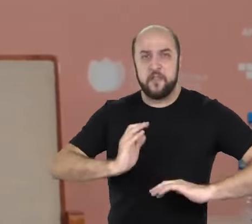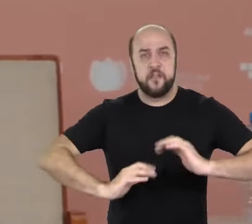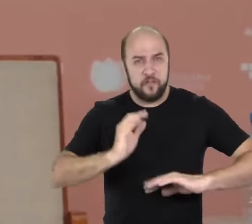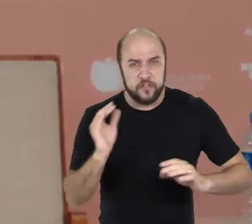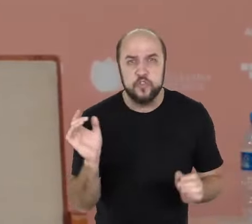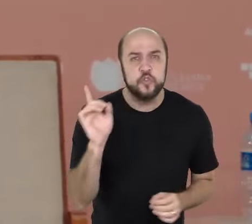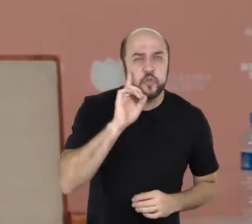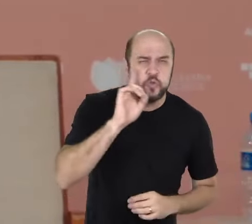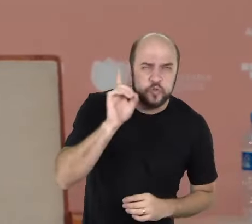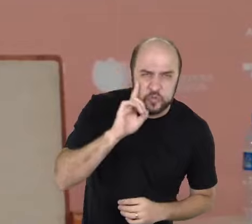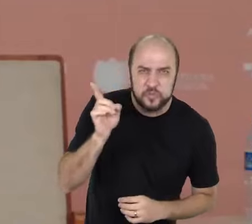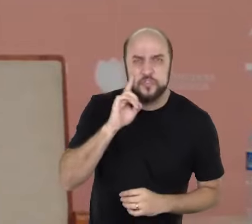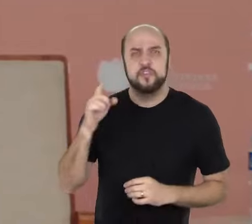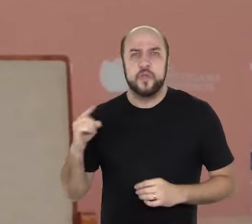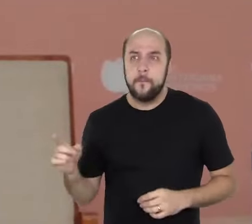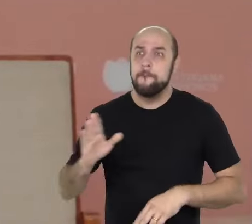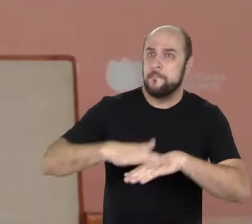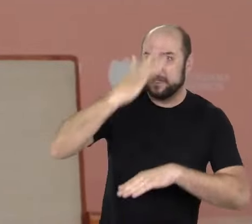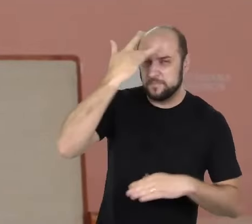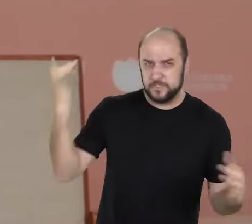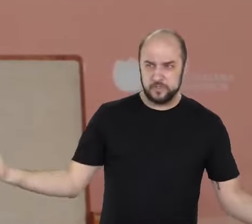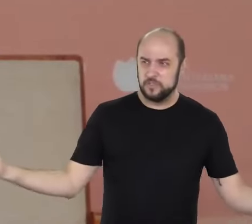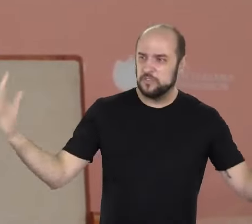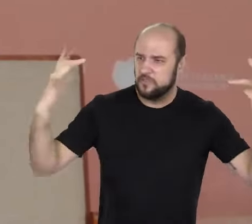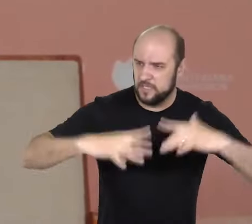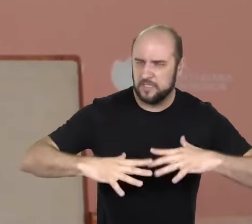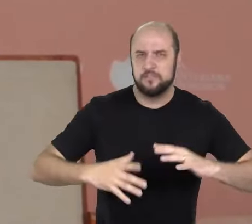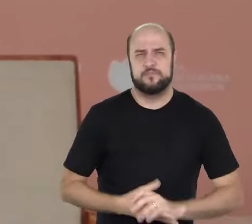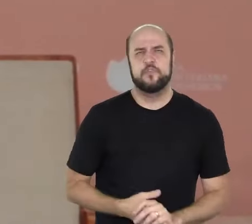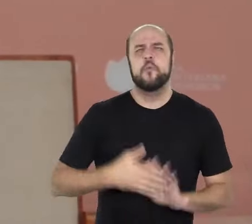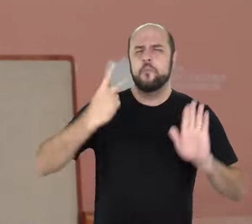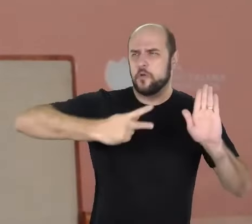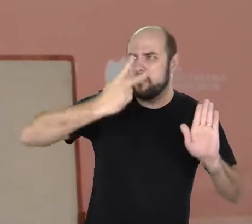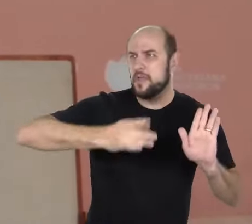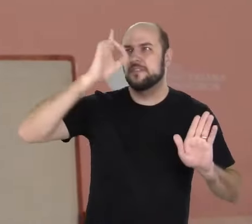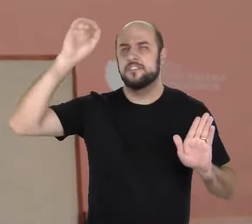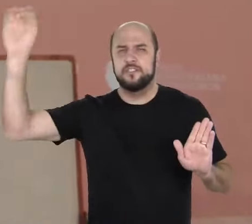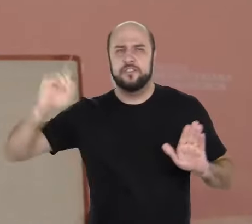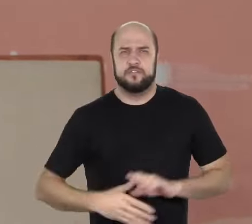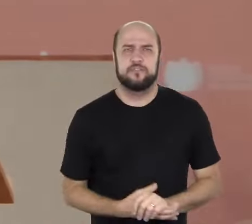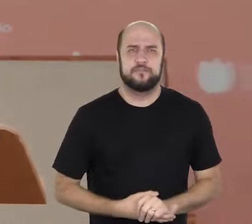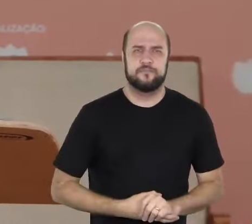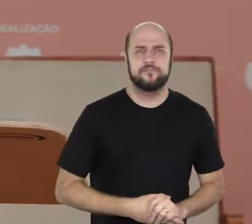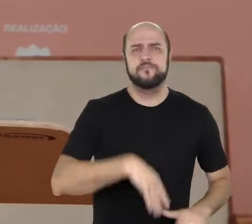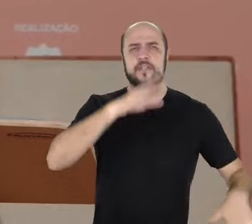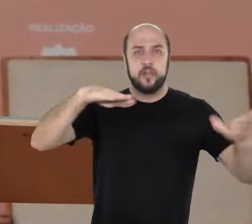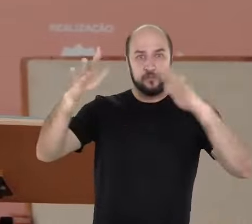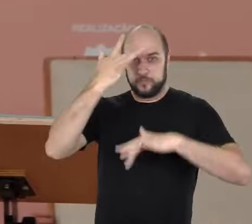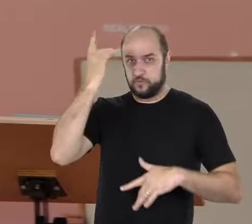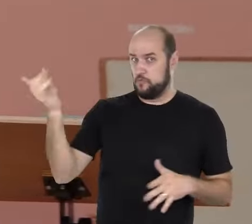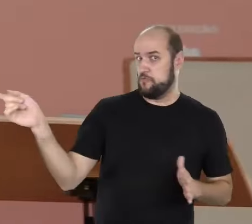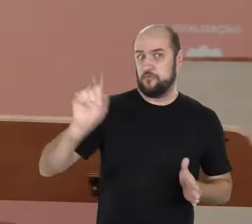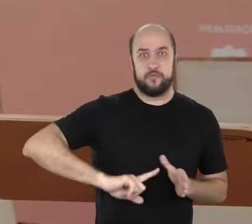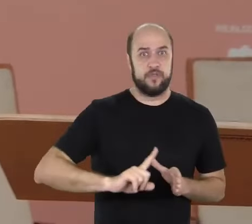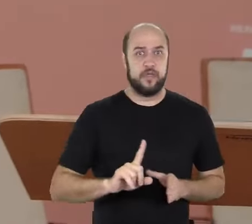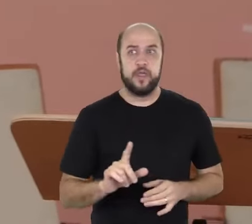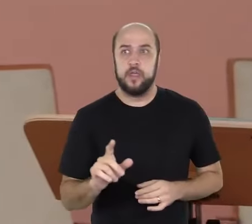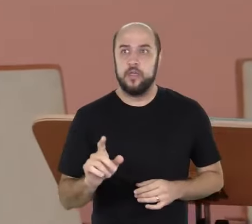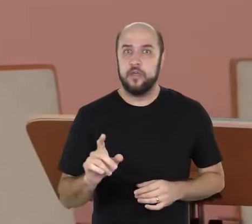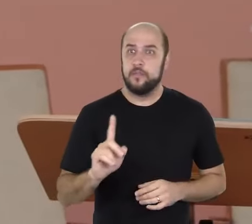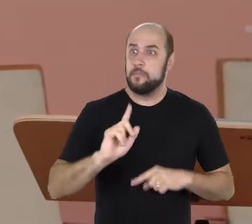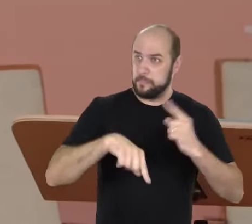dias. E eu creio que logo, logo, mais pessoas na minha família vão vir. Que é a promessa de Deus. E aí, uns que não vieram trabalhar comigo, chegou em mim e falou,